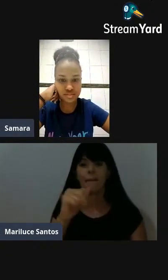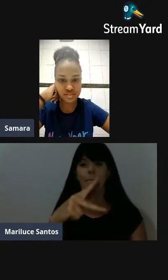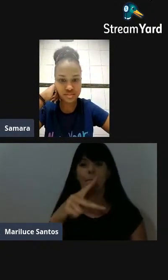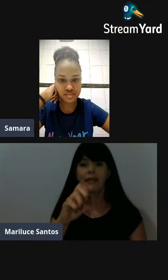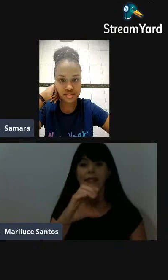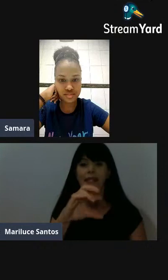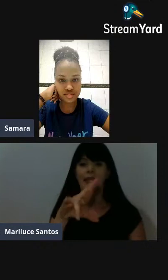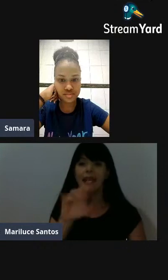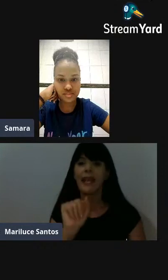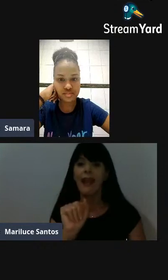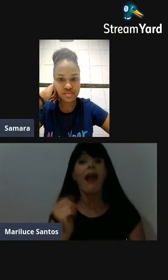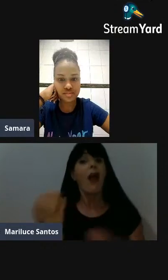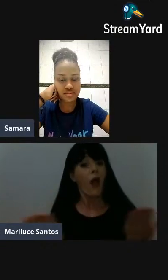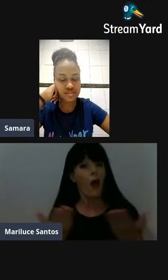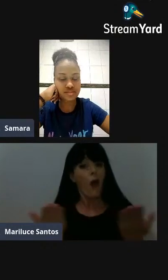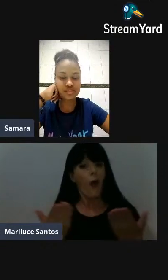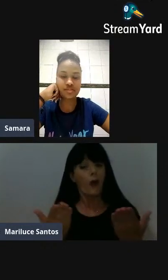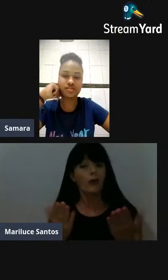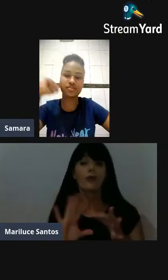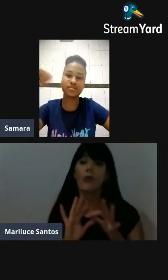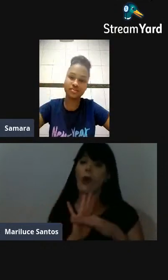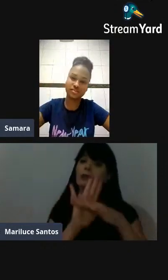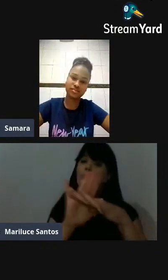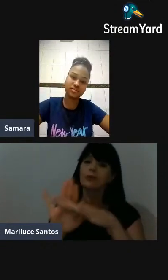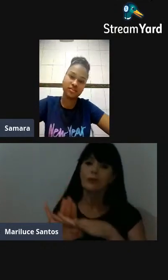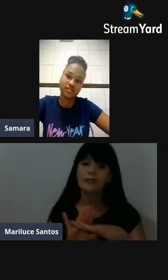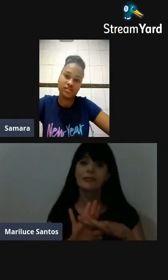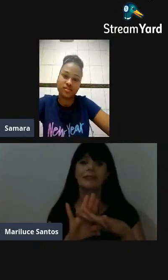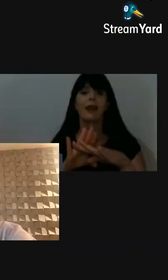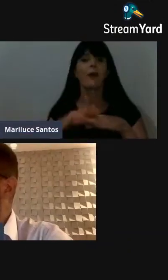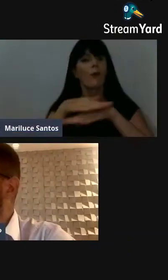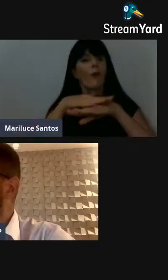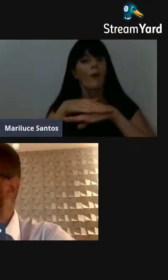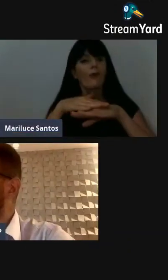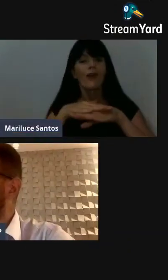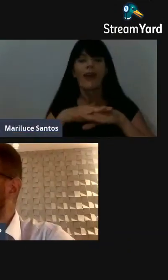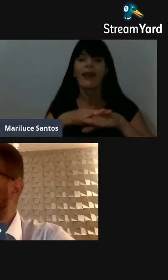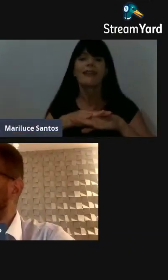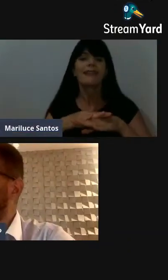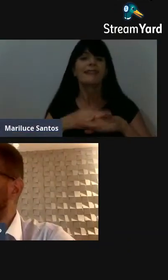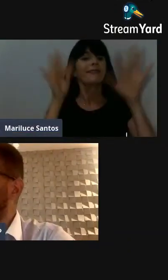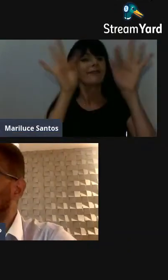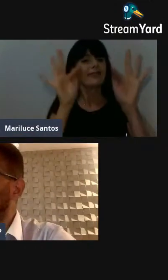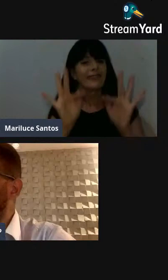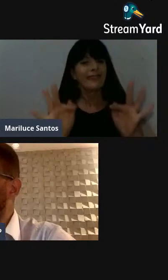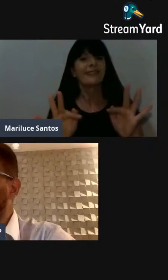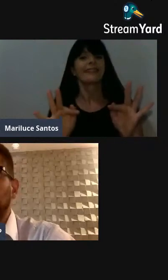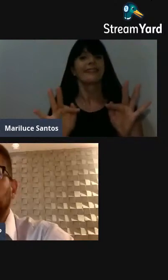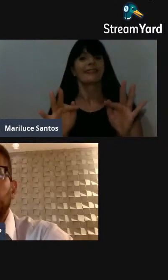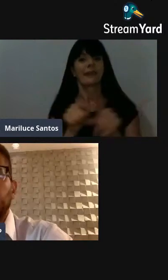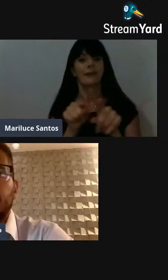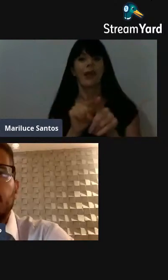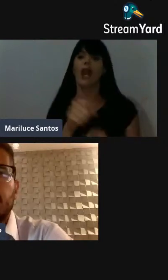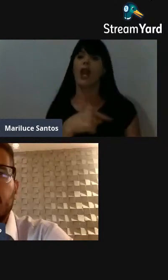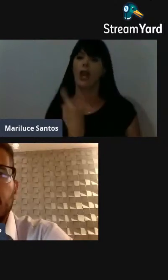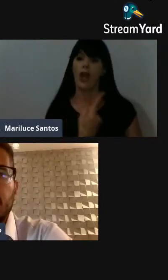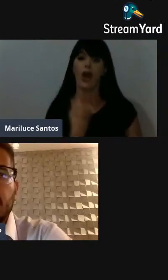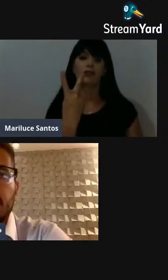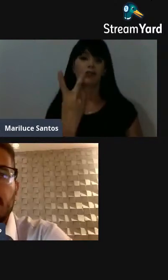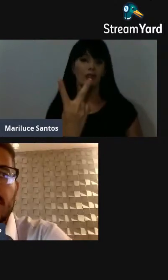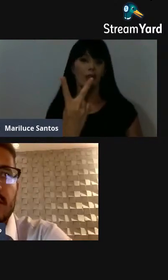é com alegria que eu vou mediar essa que a gente espera ser uma conversa agradável entre